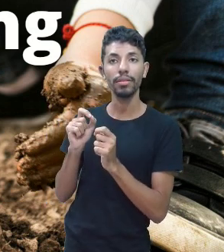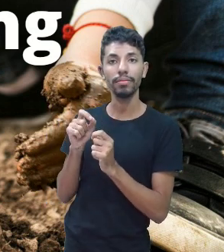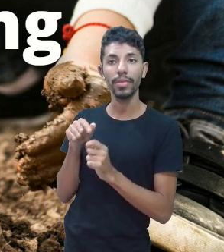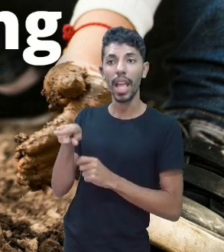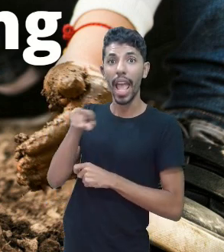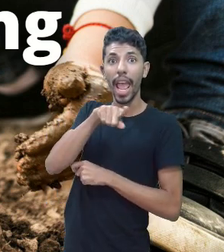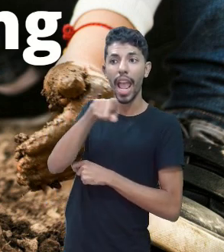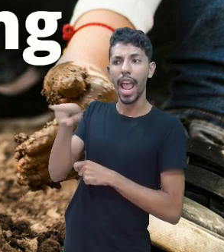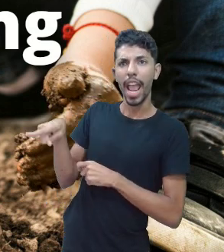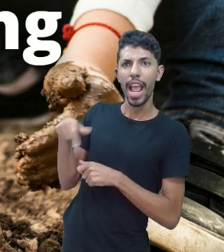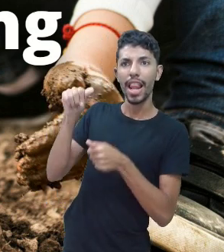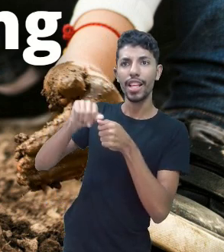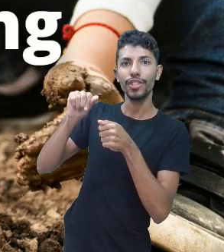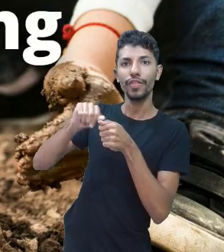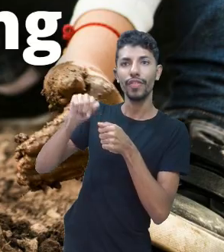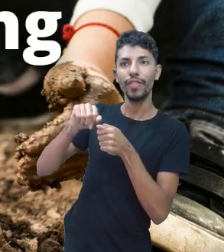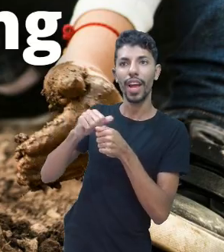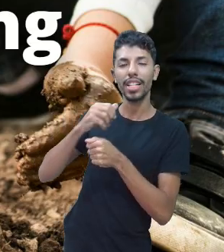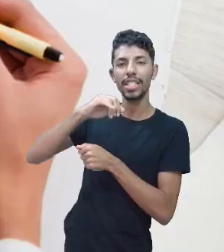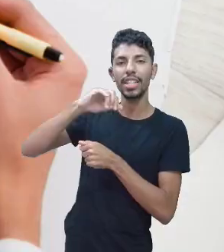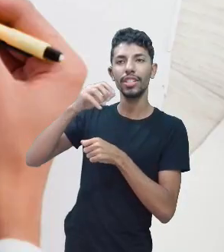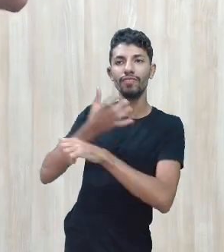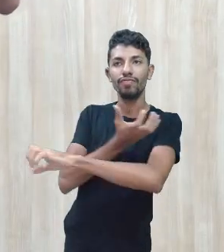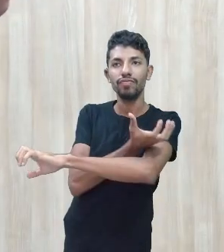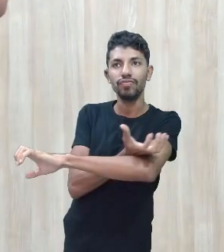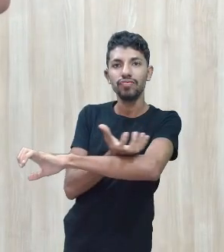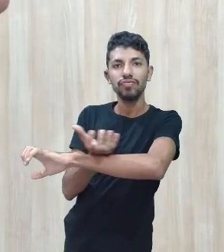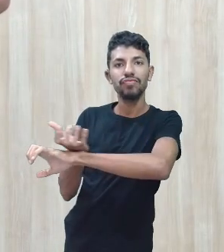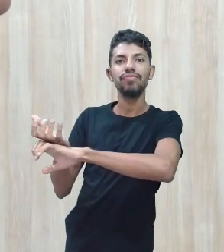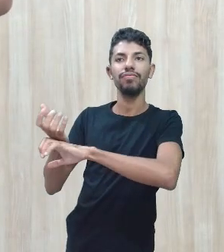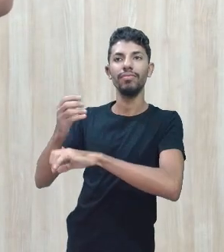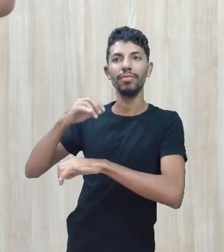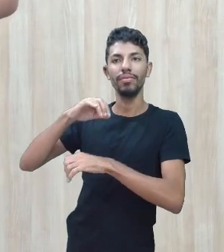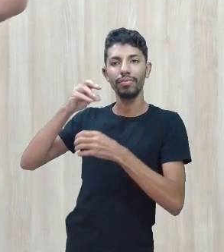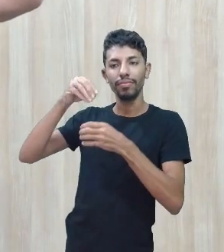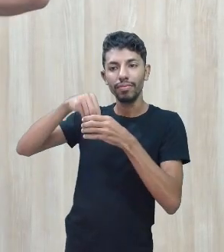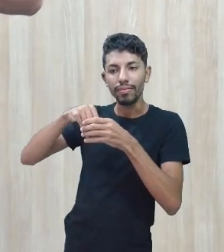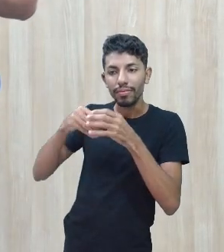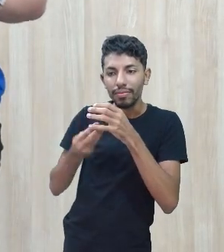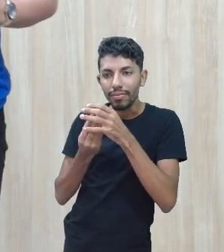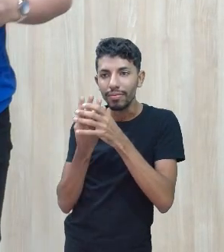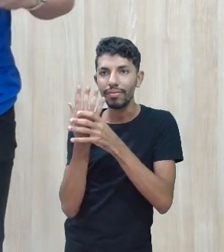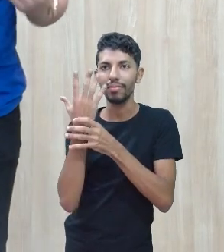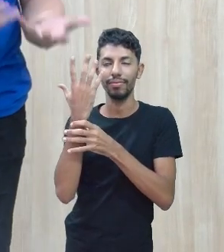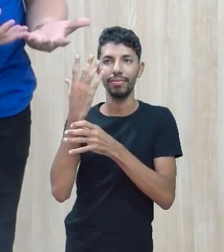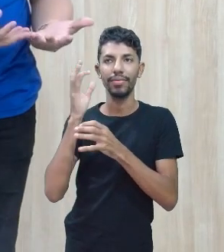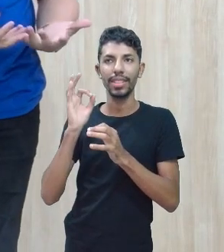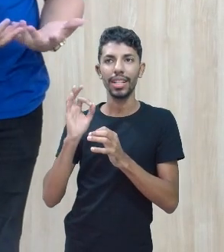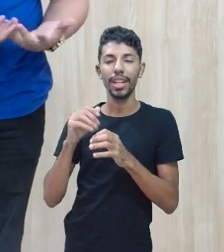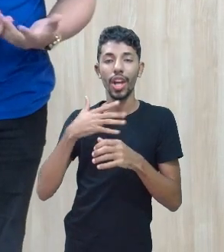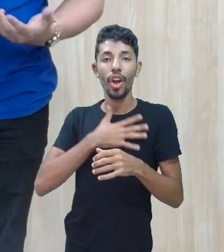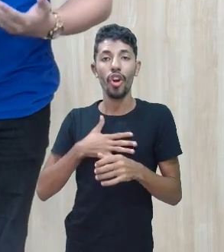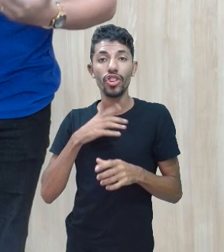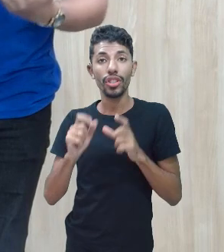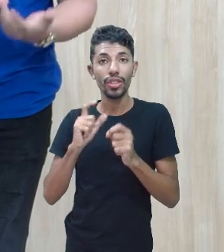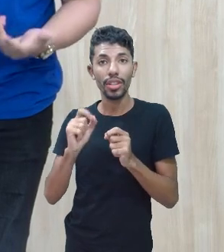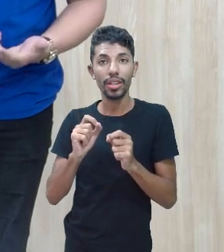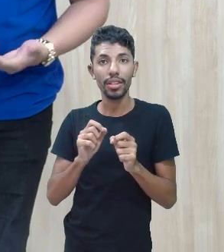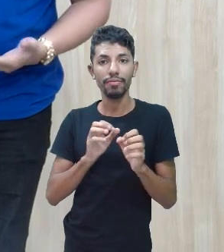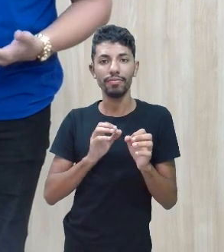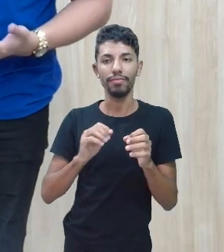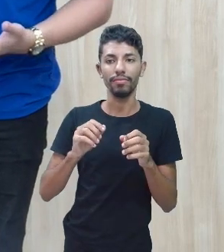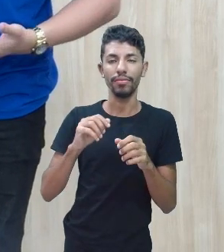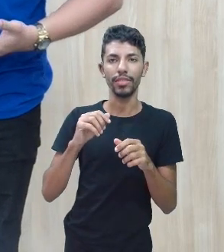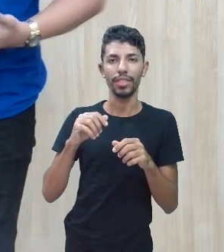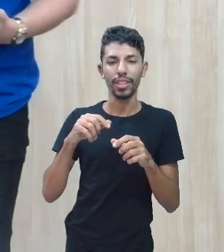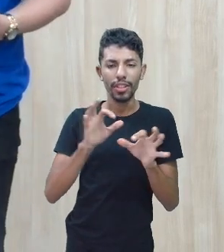Eles fazem jardinagem, né? Eles fazem jardinagem. Eles gostam de trabalhar com plantas, eles gostam de trabalhar com a terra, é